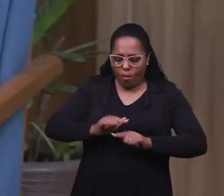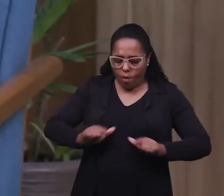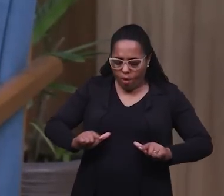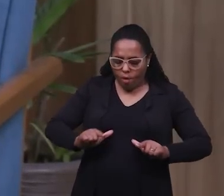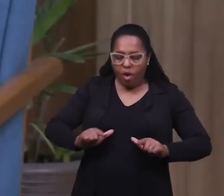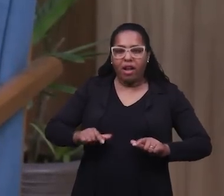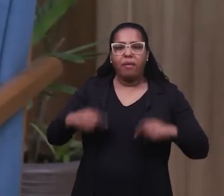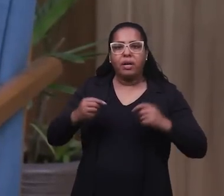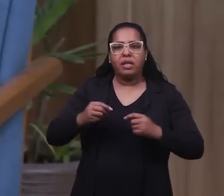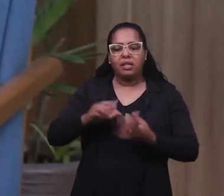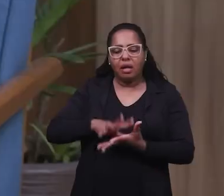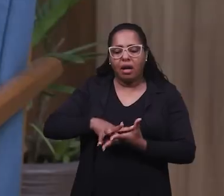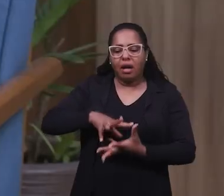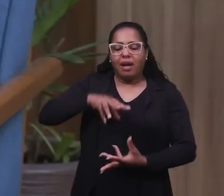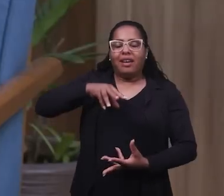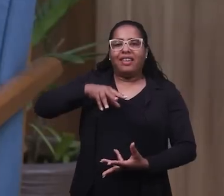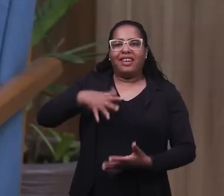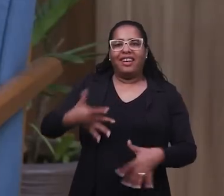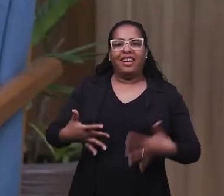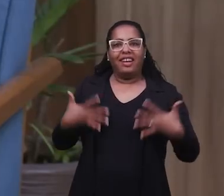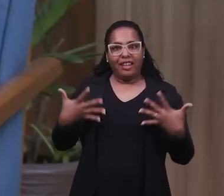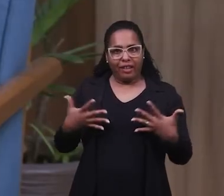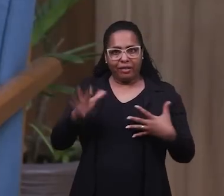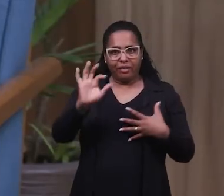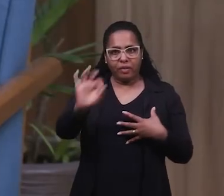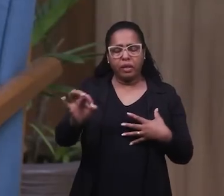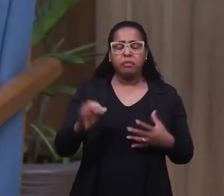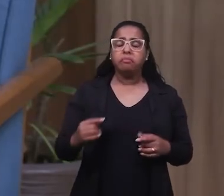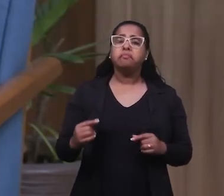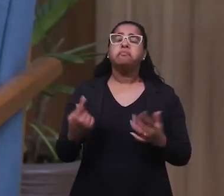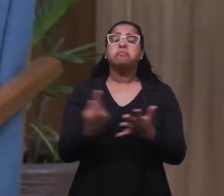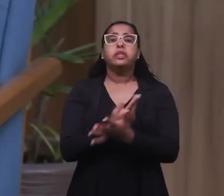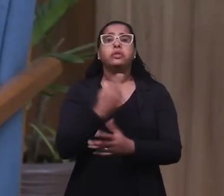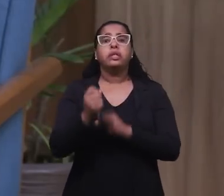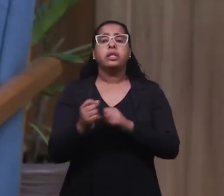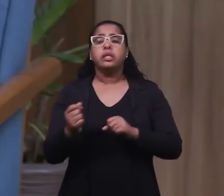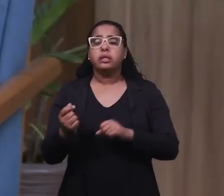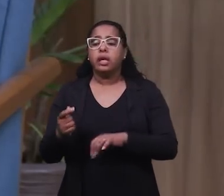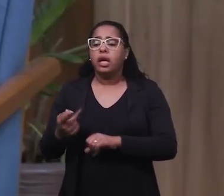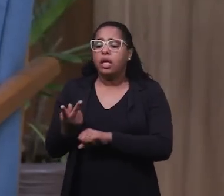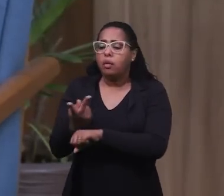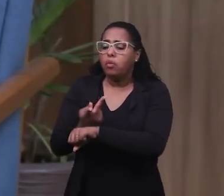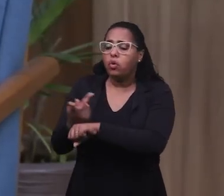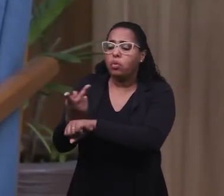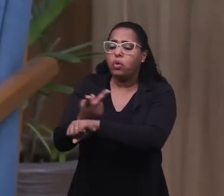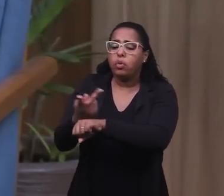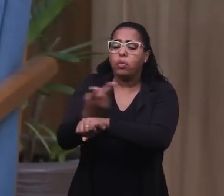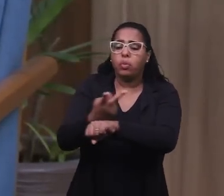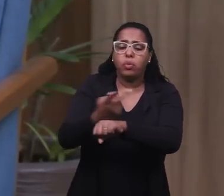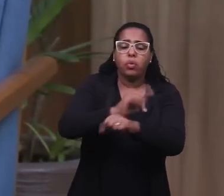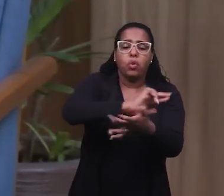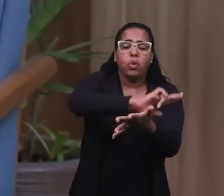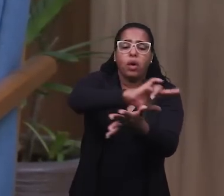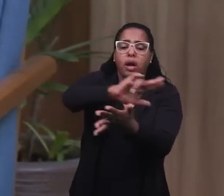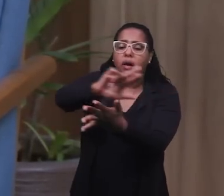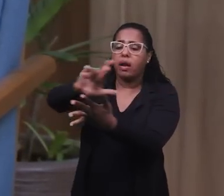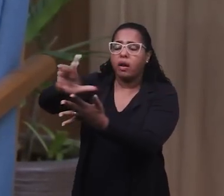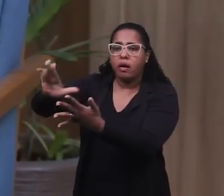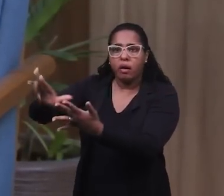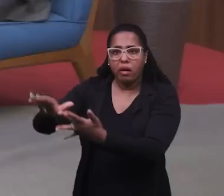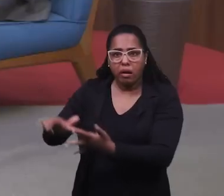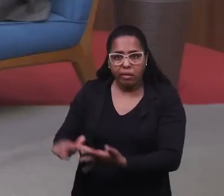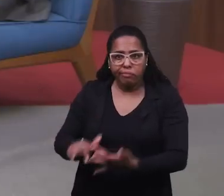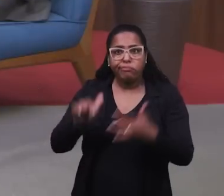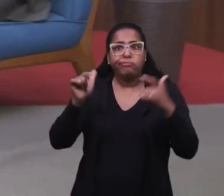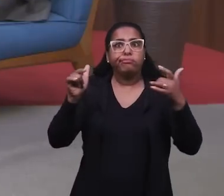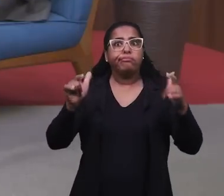alma, né? E em função disso, ele busca em muitas alternativas. Eu vou ler um texto